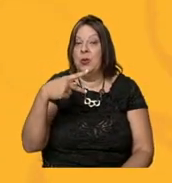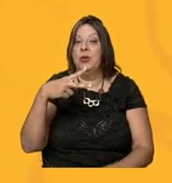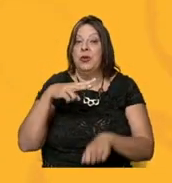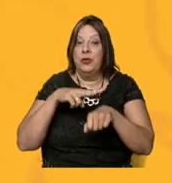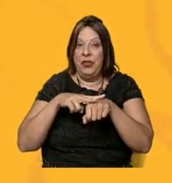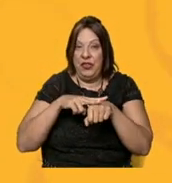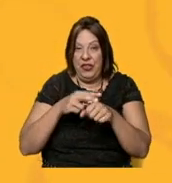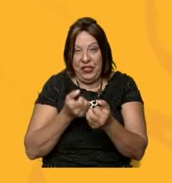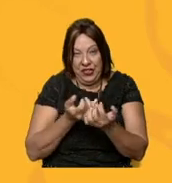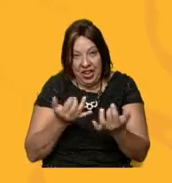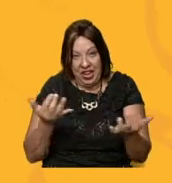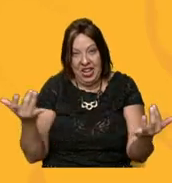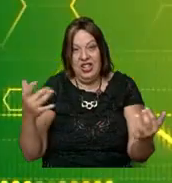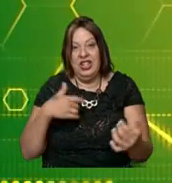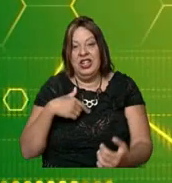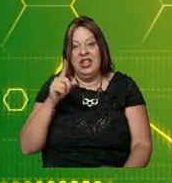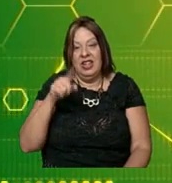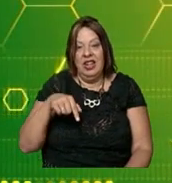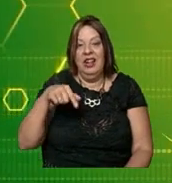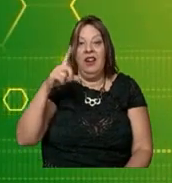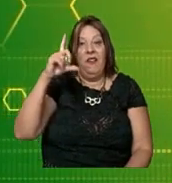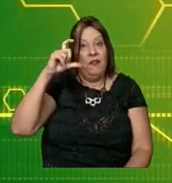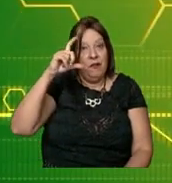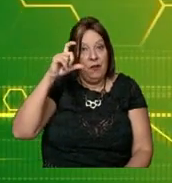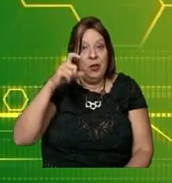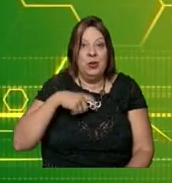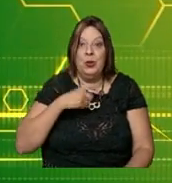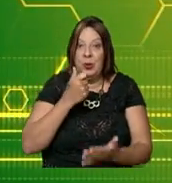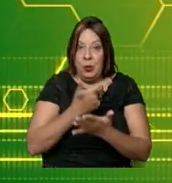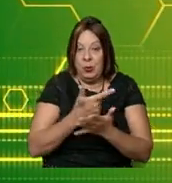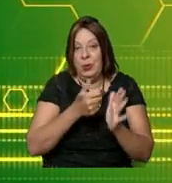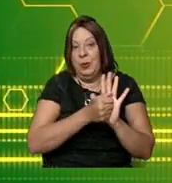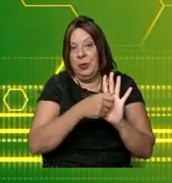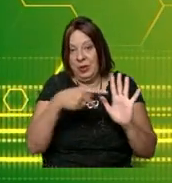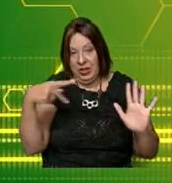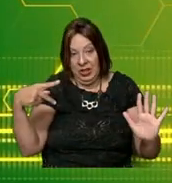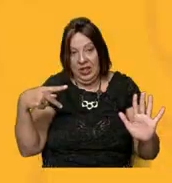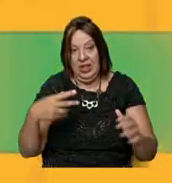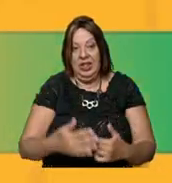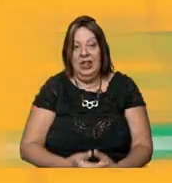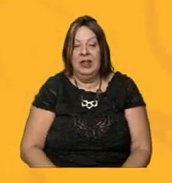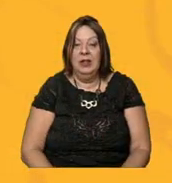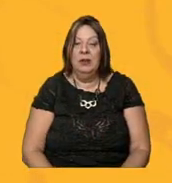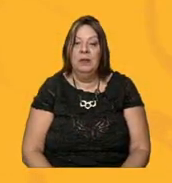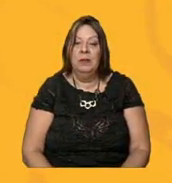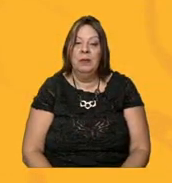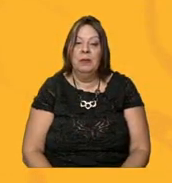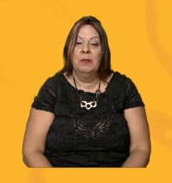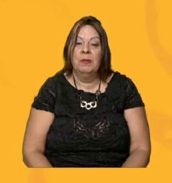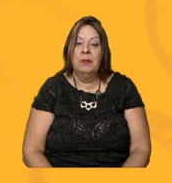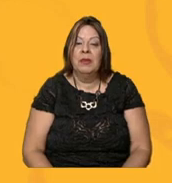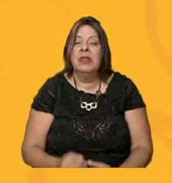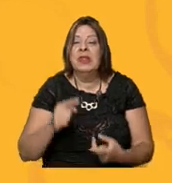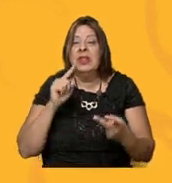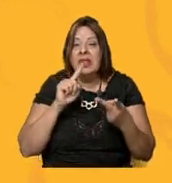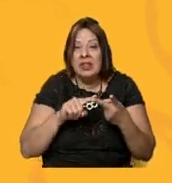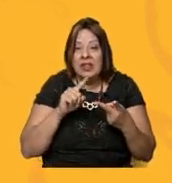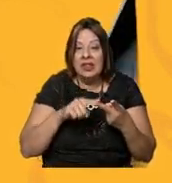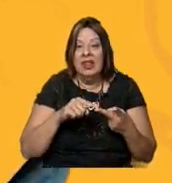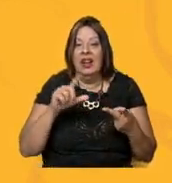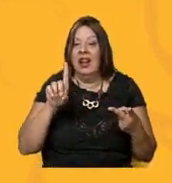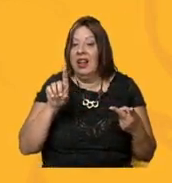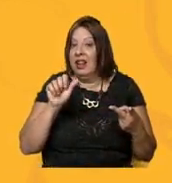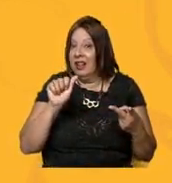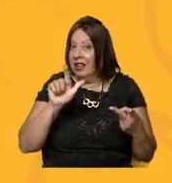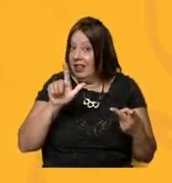com o Misael, olha ele na foto. Garantiu o Caju Cap pelo aplicativo Pé Quente. Quem também dividiu o primeiro prêmio foi a Dalva,